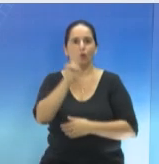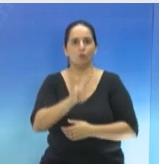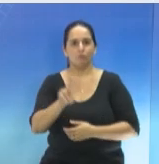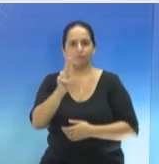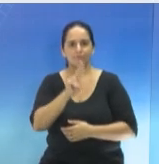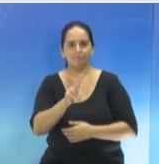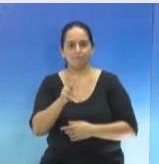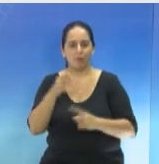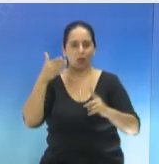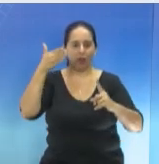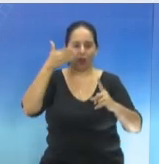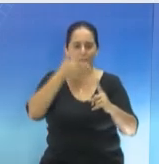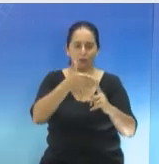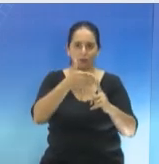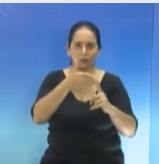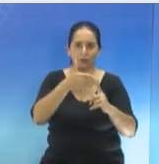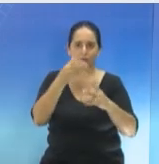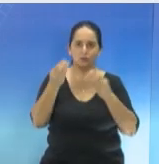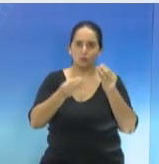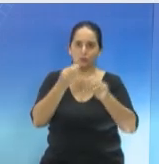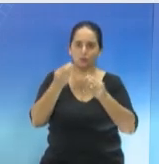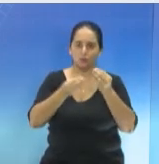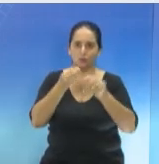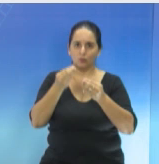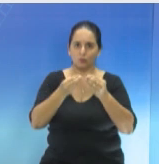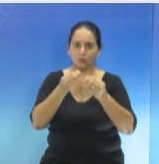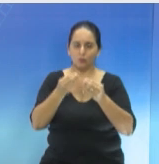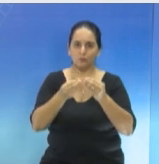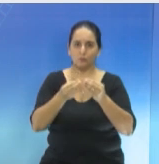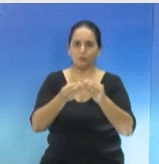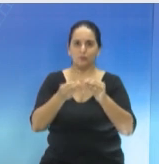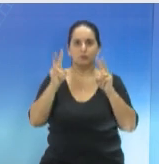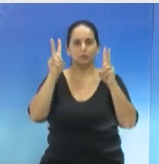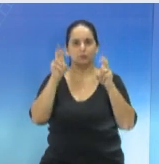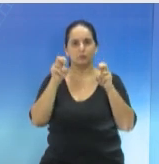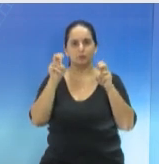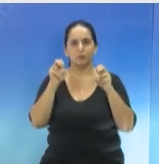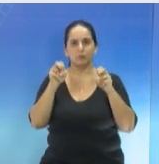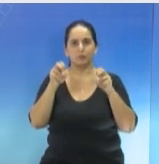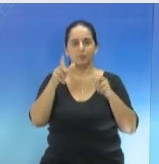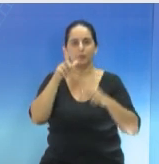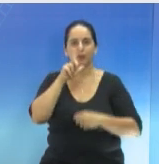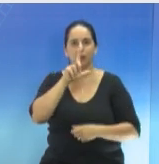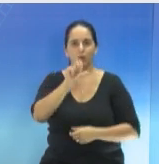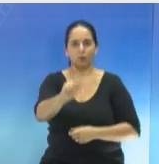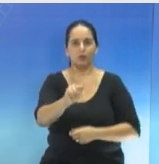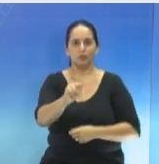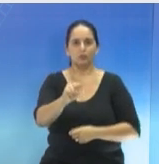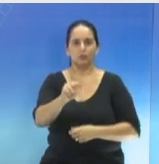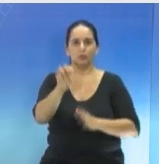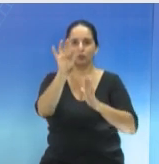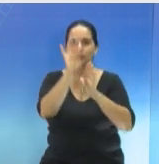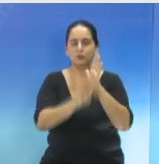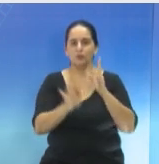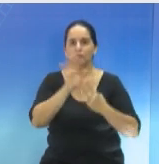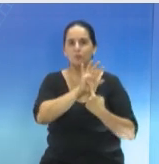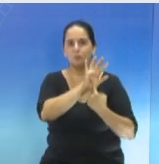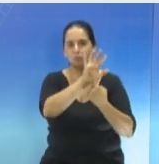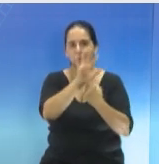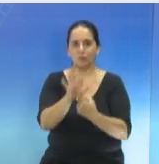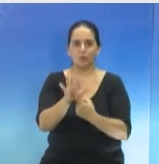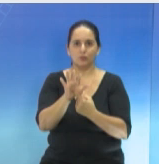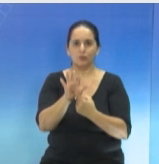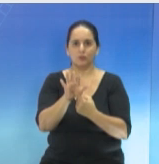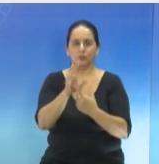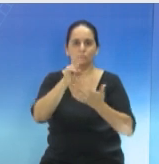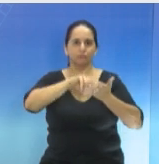no texto, a função referencial. Olha o conteúdo forte para ser estudado. Da linguagem, visto que o texto privilegia a informação